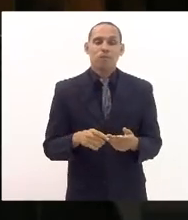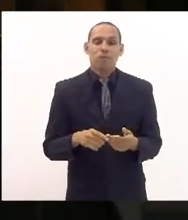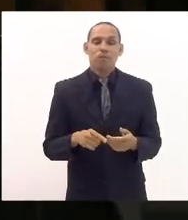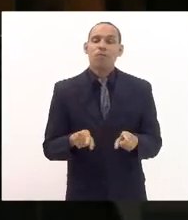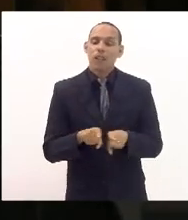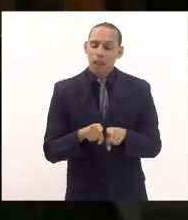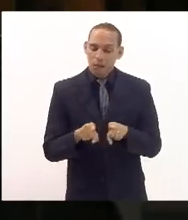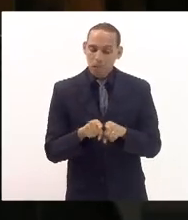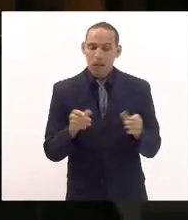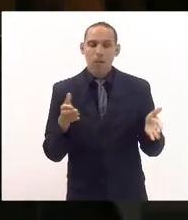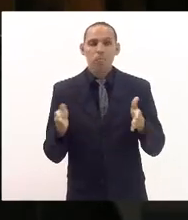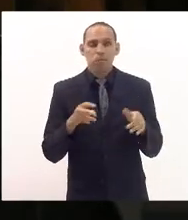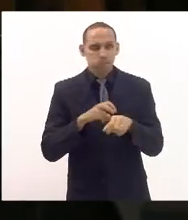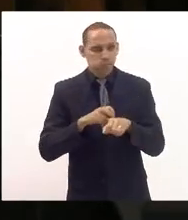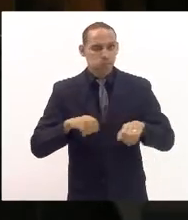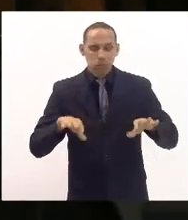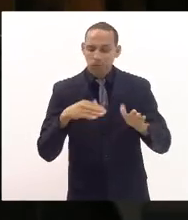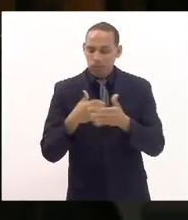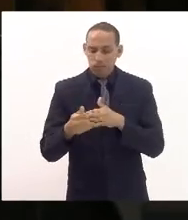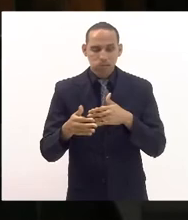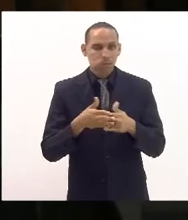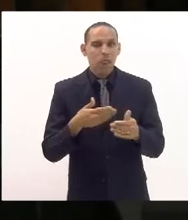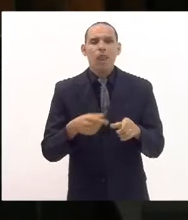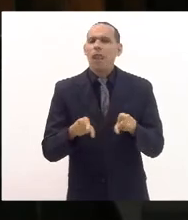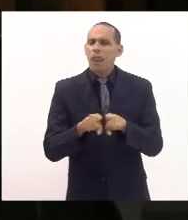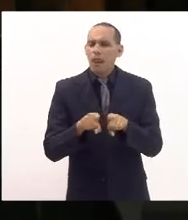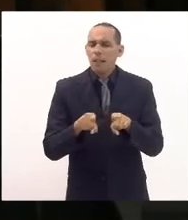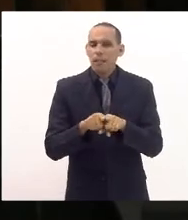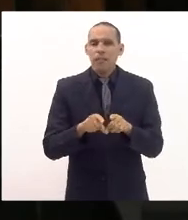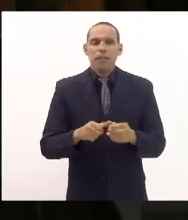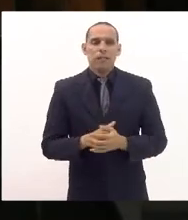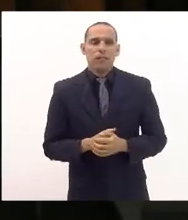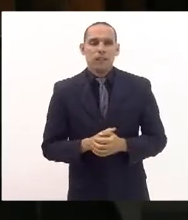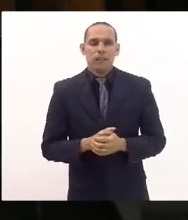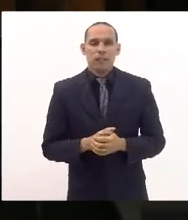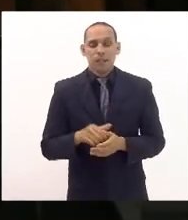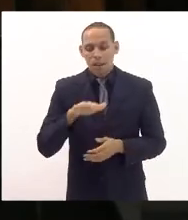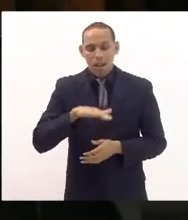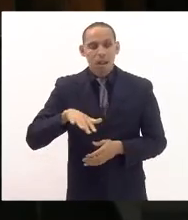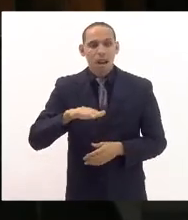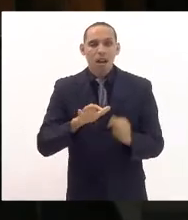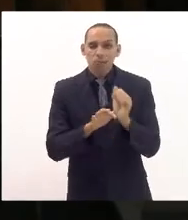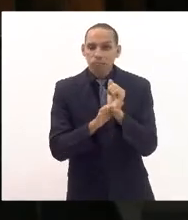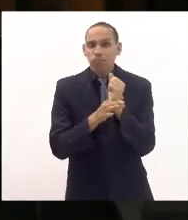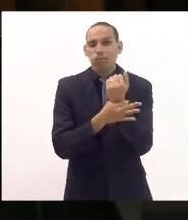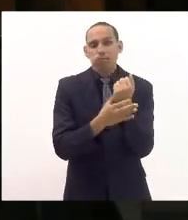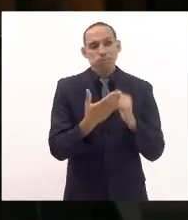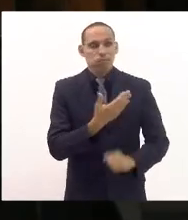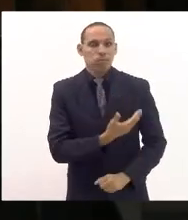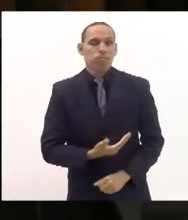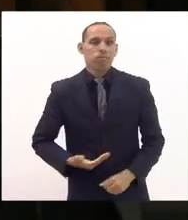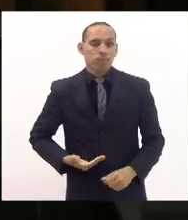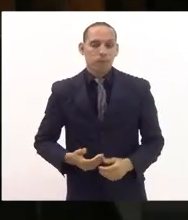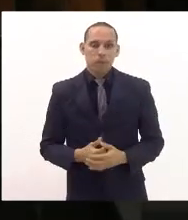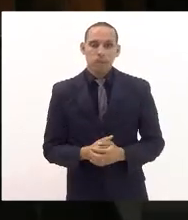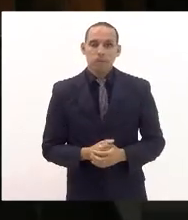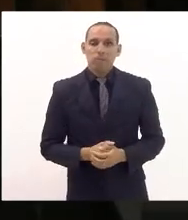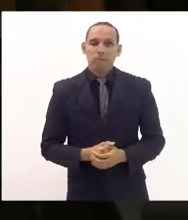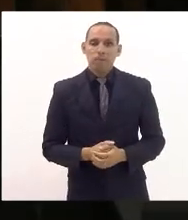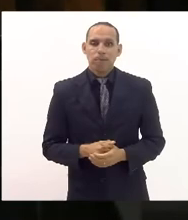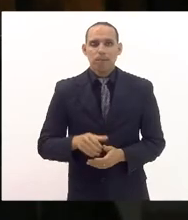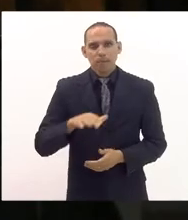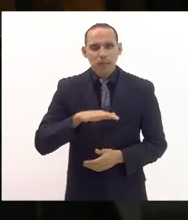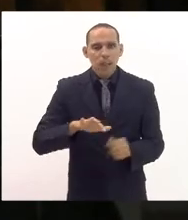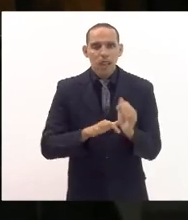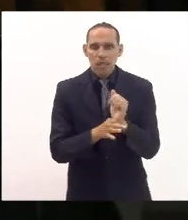em período polêmico e até mesmo na área da segurança pública na